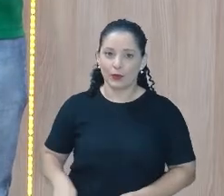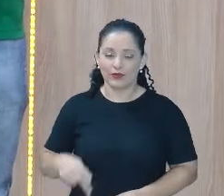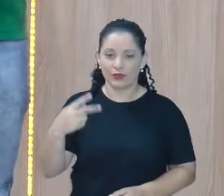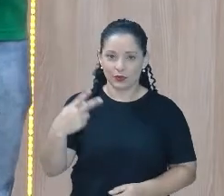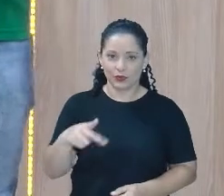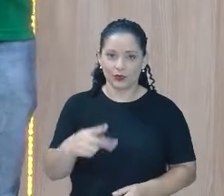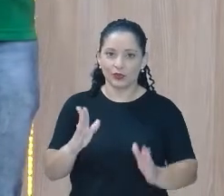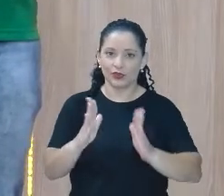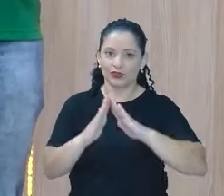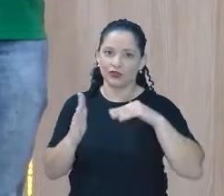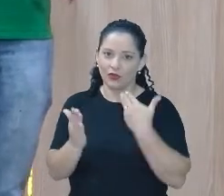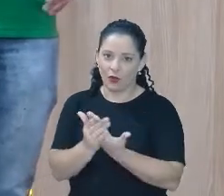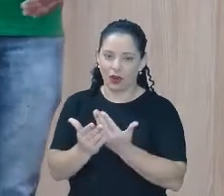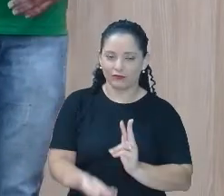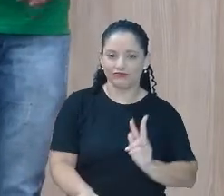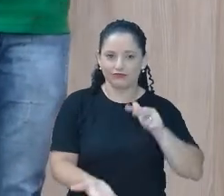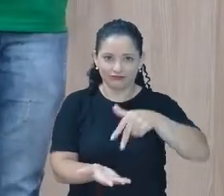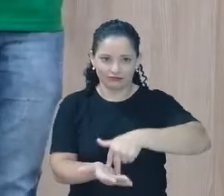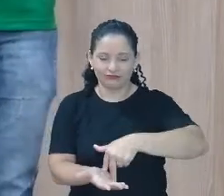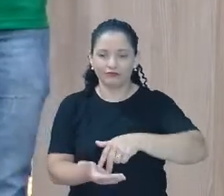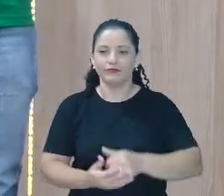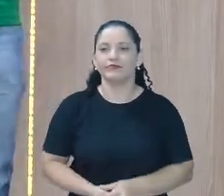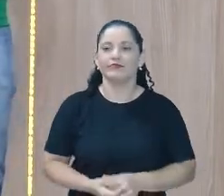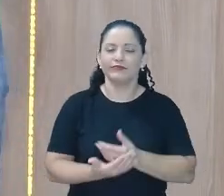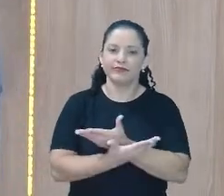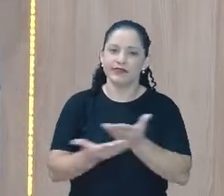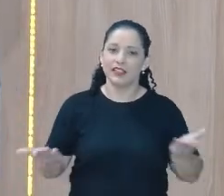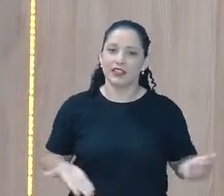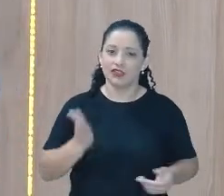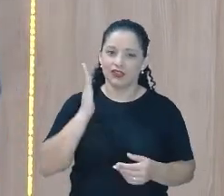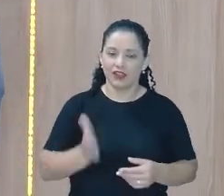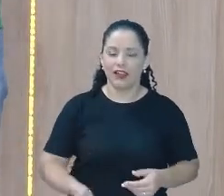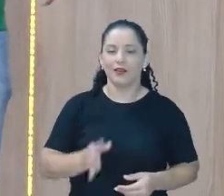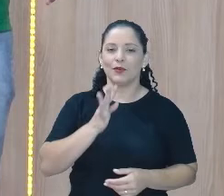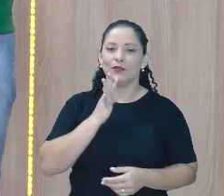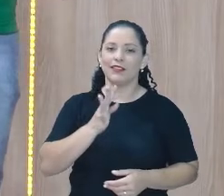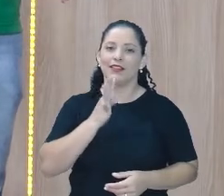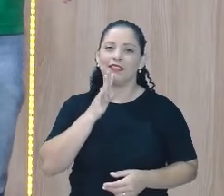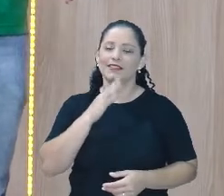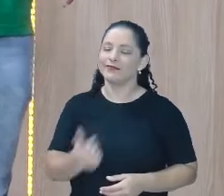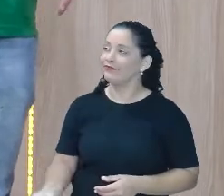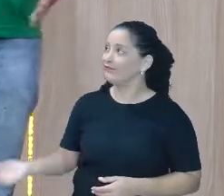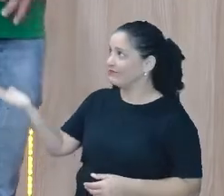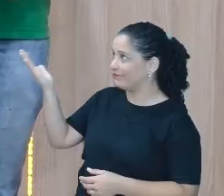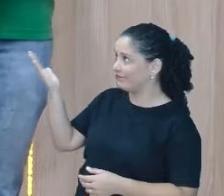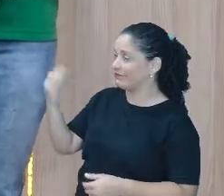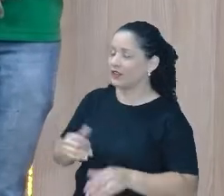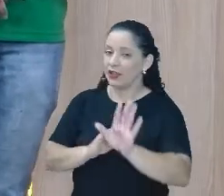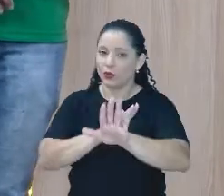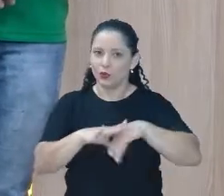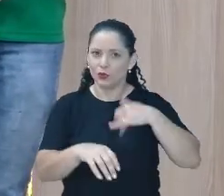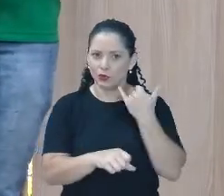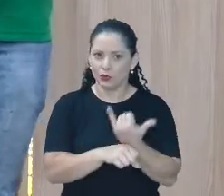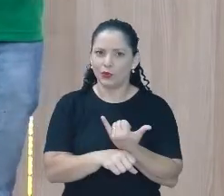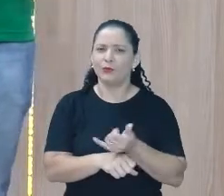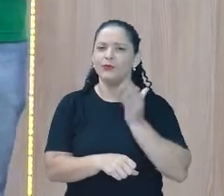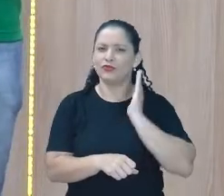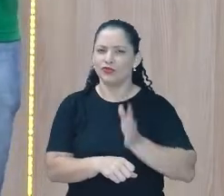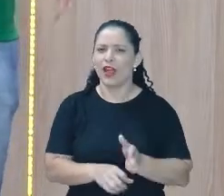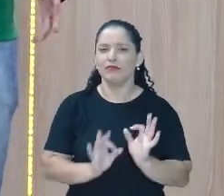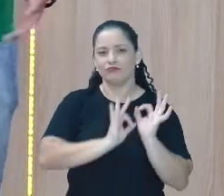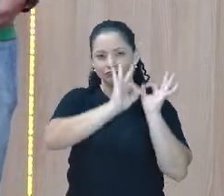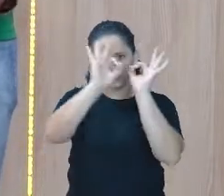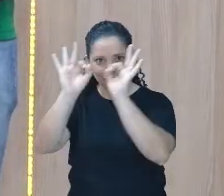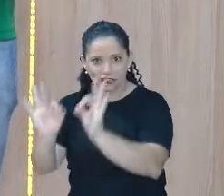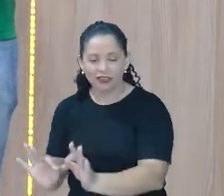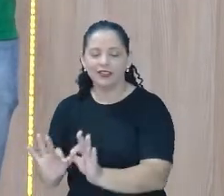escola presencial, certo? Como você sabe, a gente tem aí o nosso canal no YouTube, certo? Onde a gente pode acompanhar